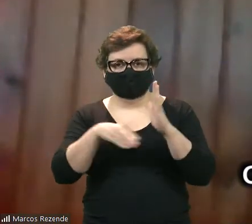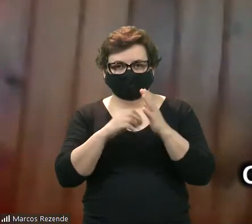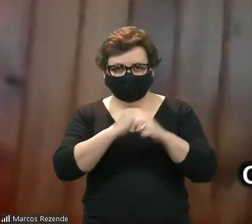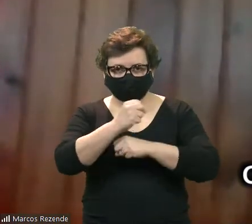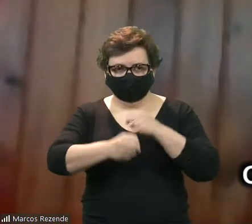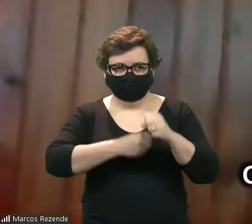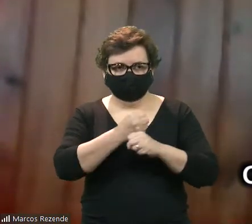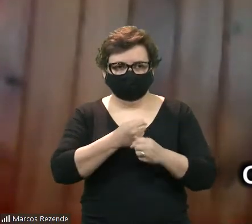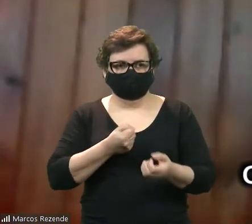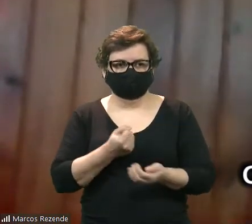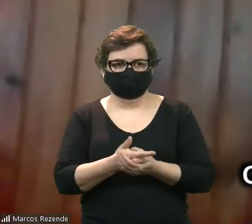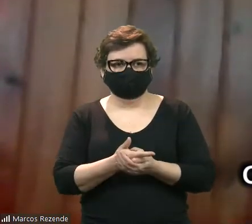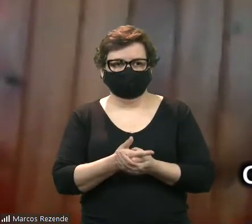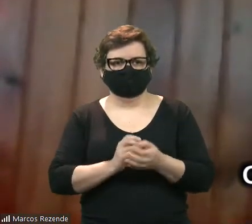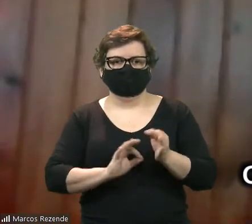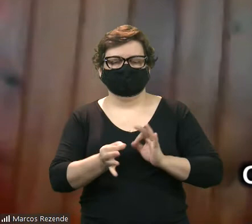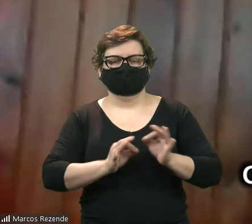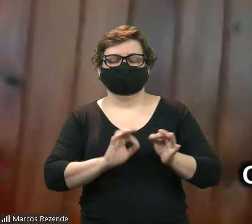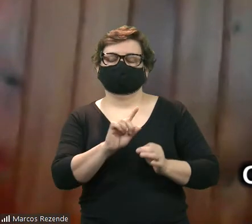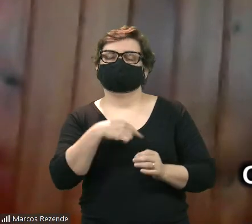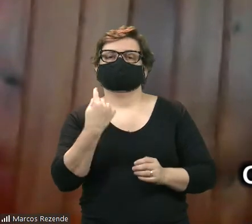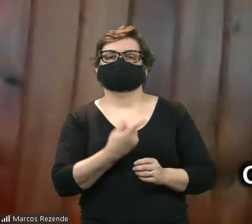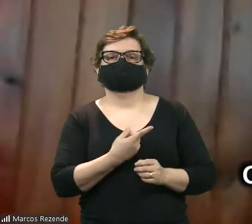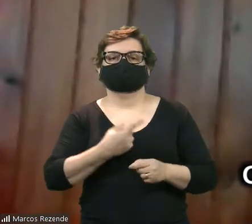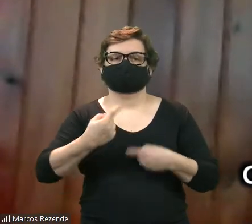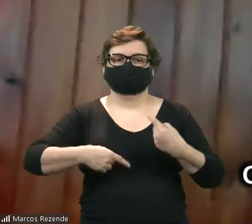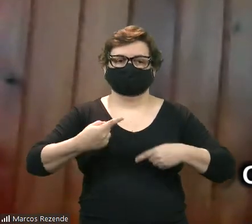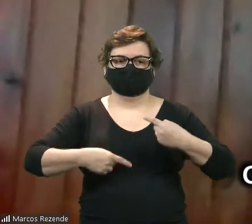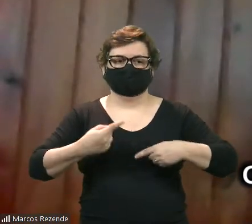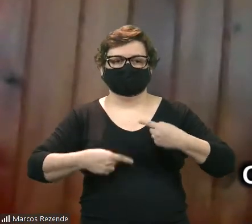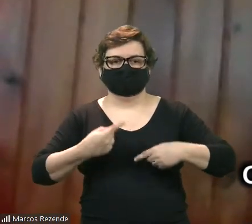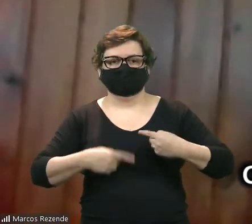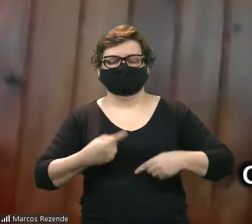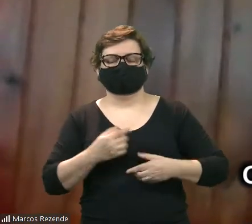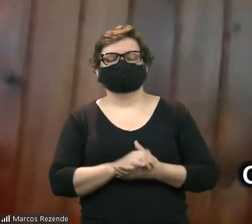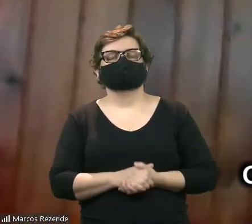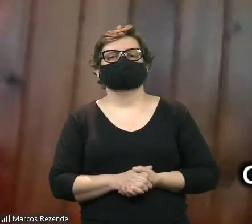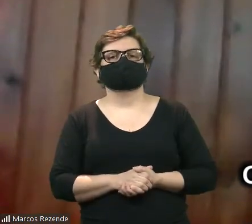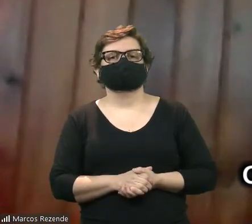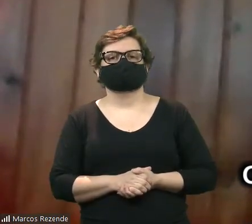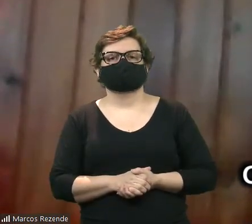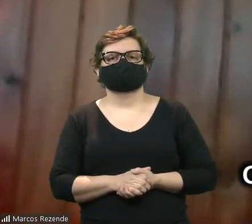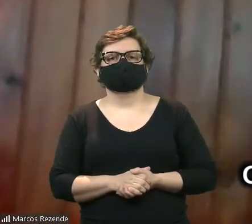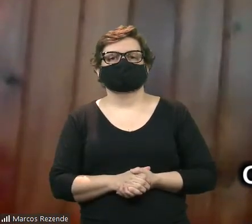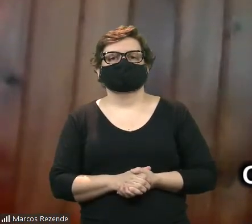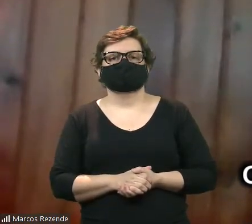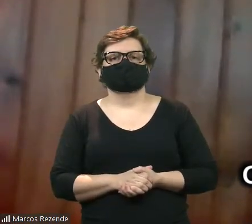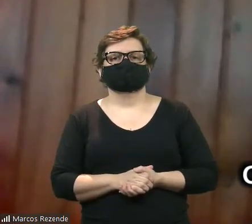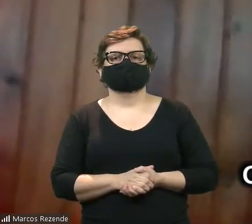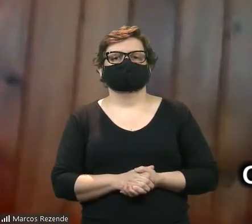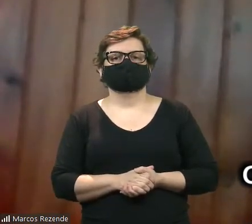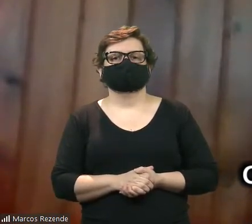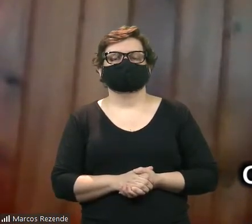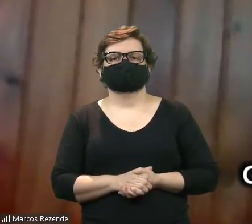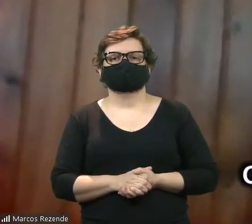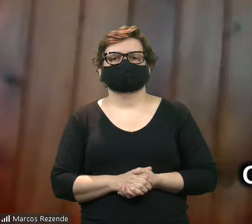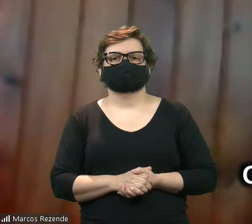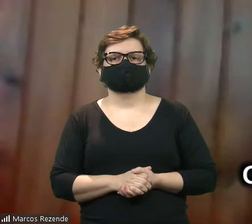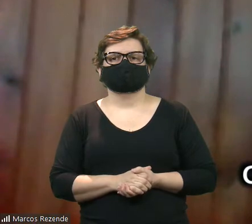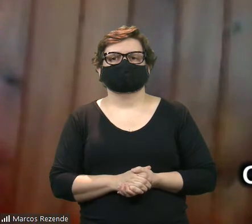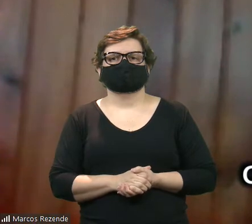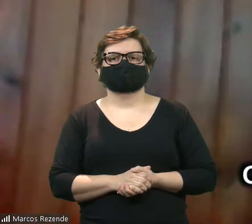o projeto que nós estamos discutindo e possivelmente deliberá-lo, é fixar